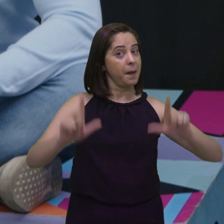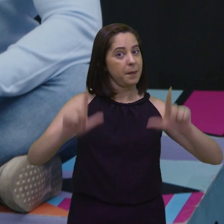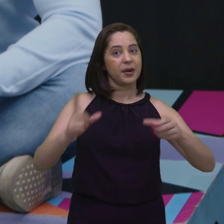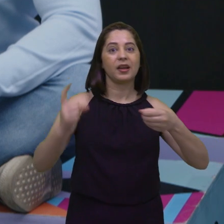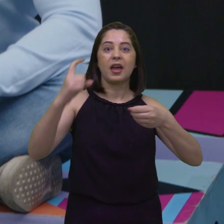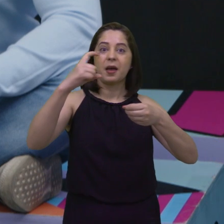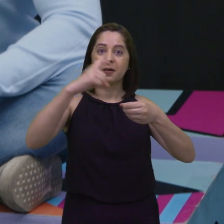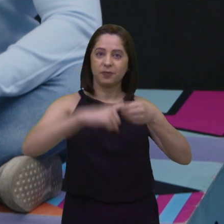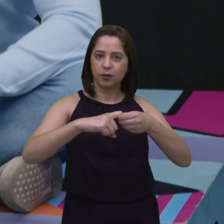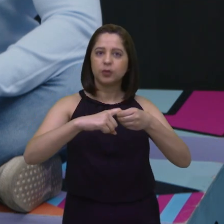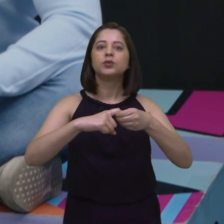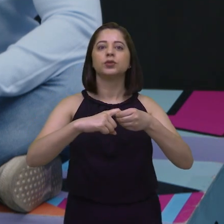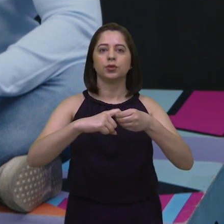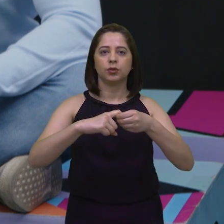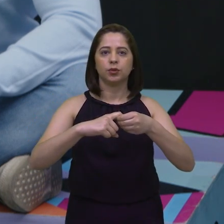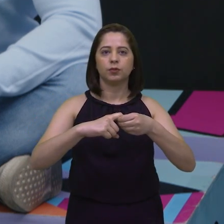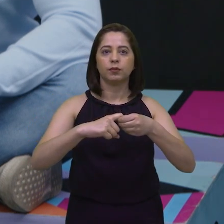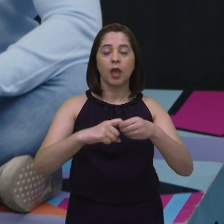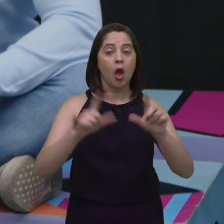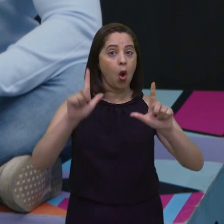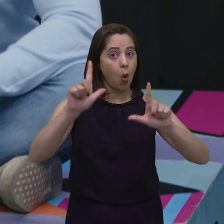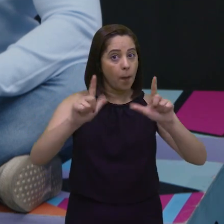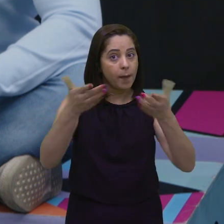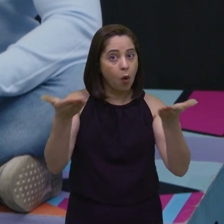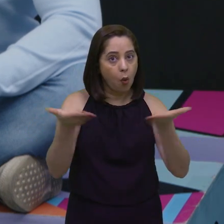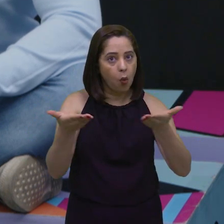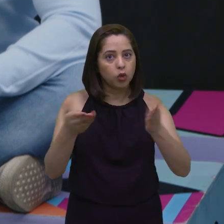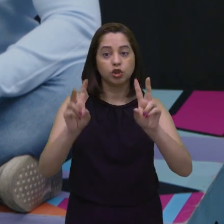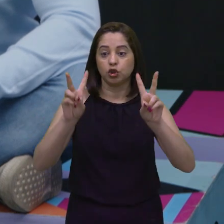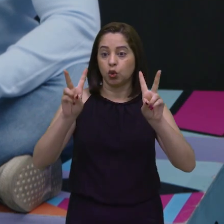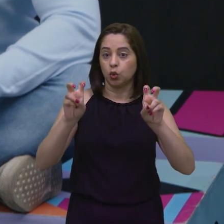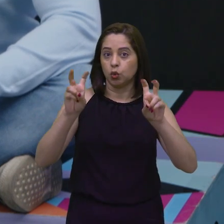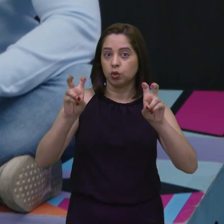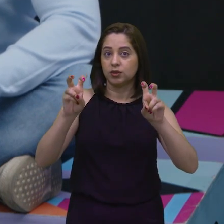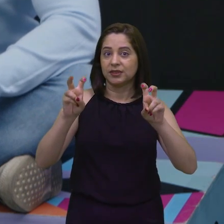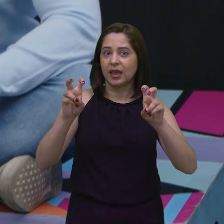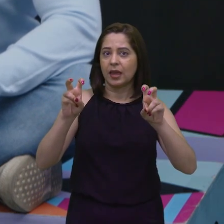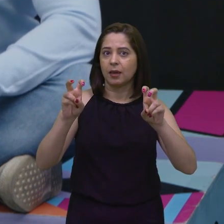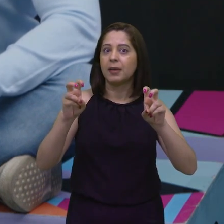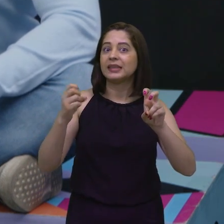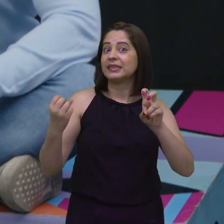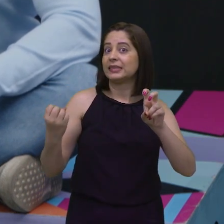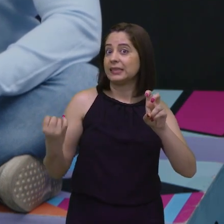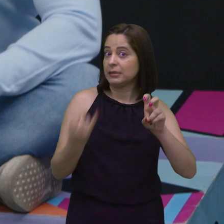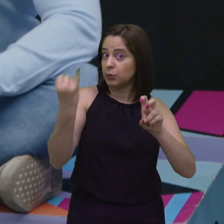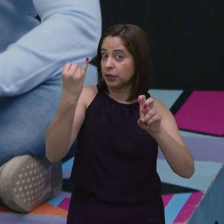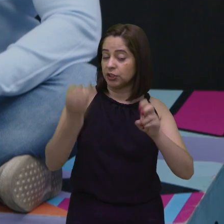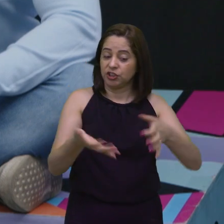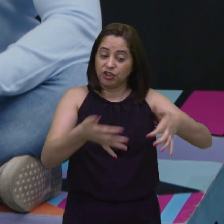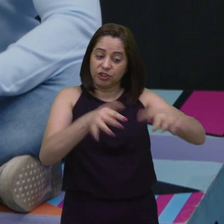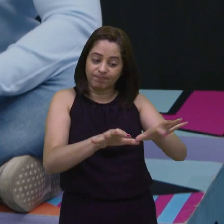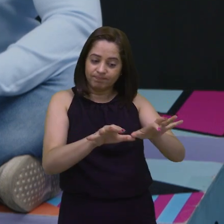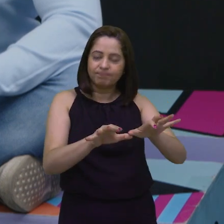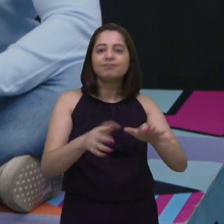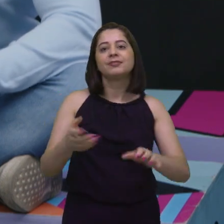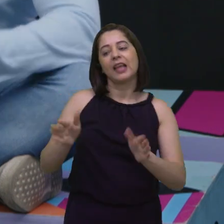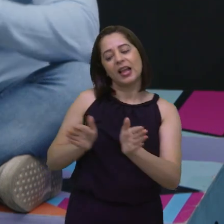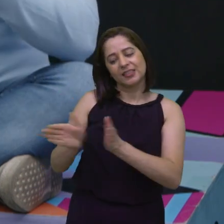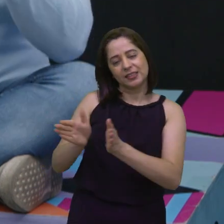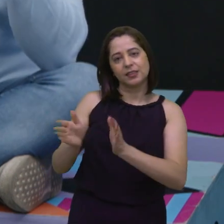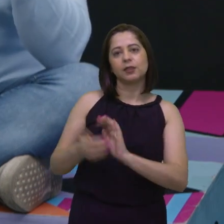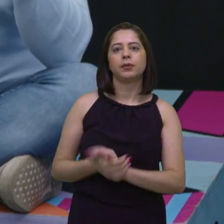Já estamos de volta com o Tá Ligado na Cidade e no programa de hoje a gente está falando sobre questões relacionadas à inclusão